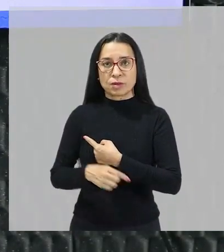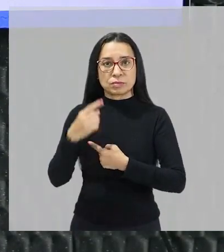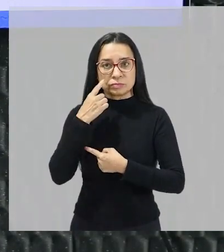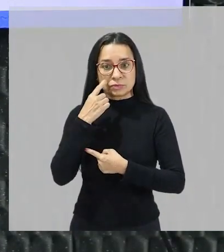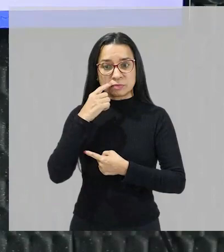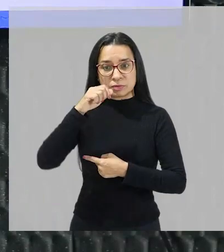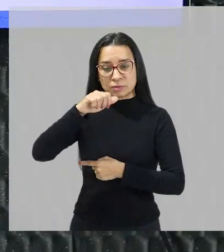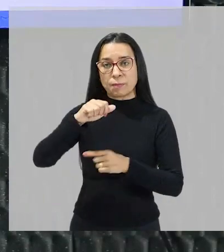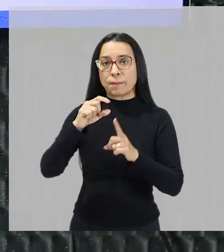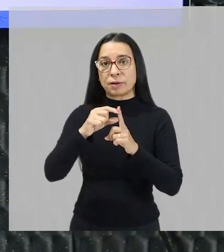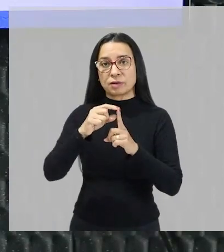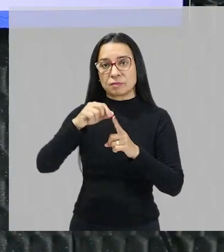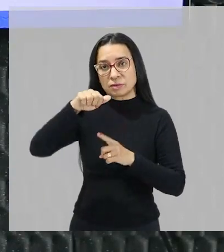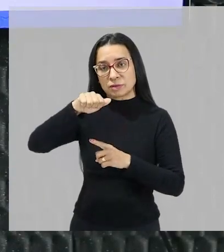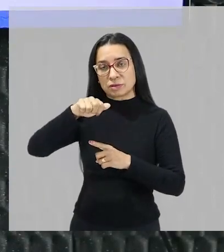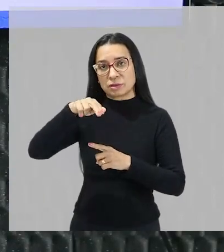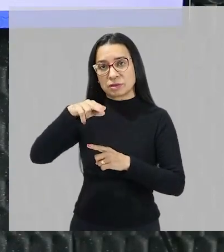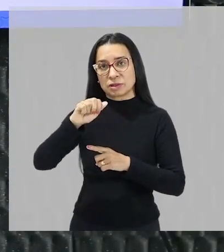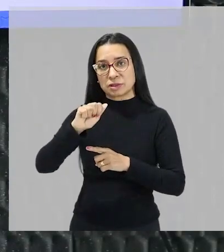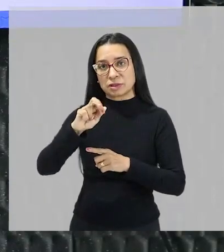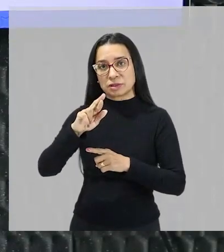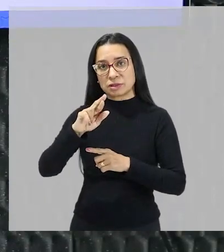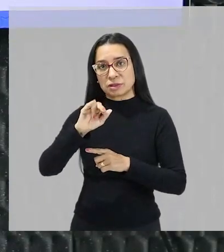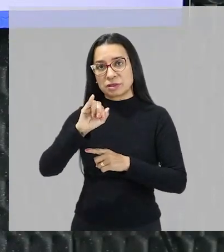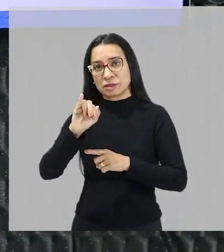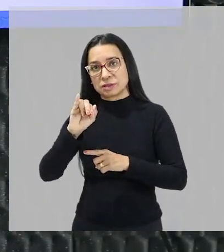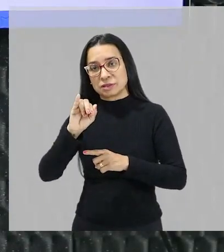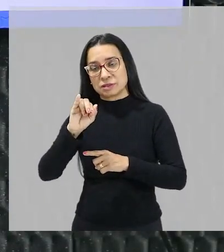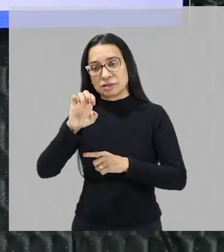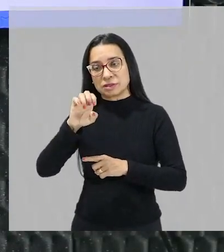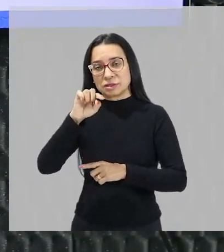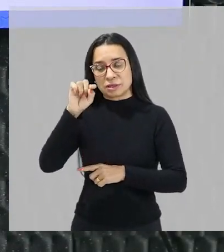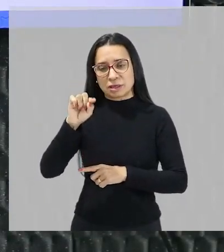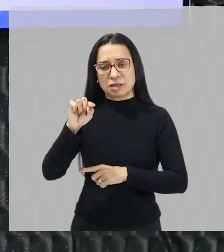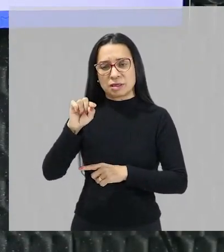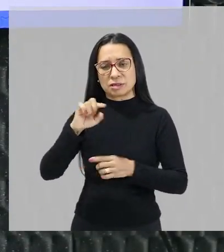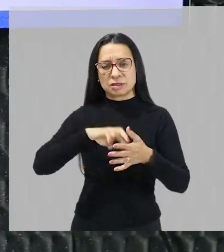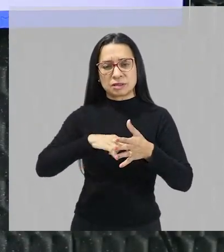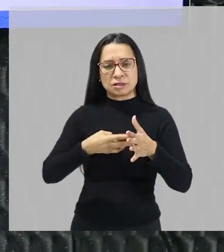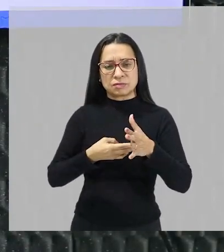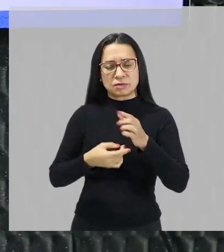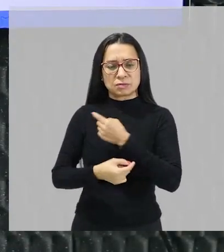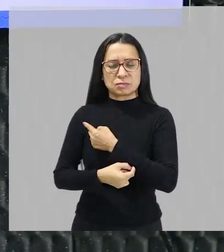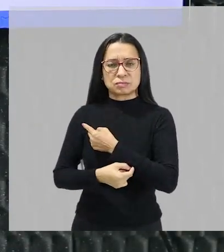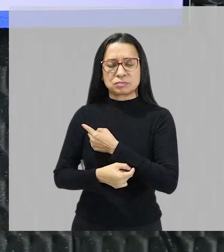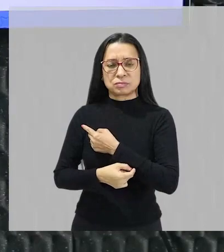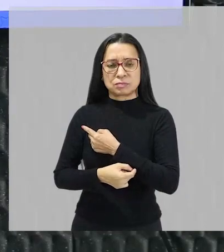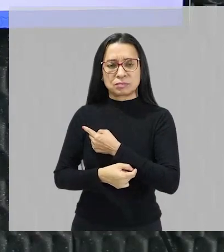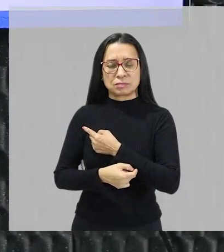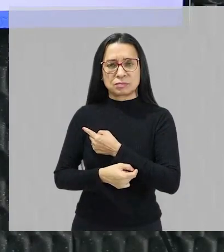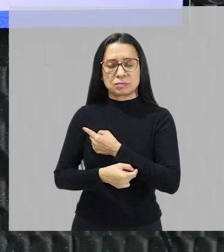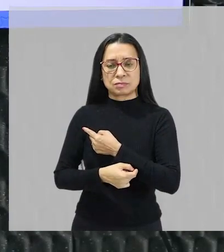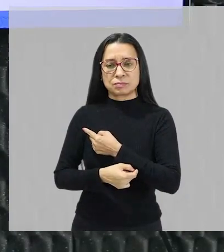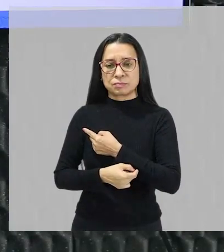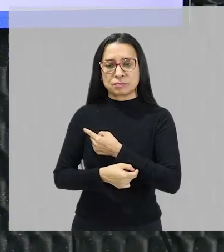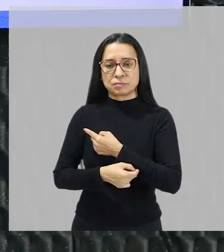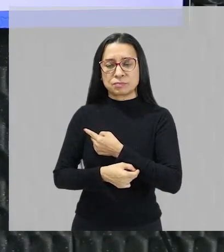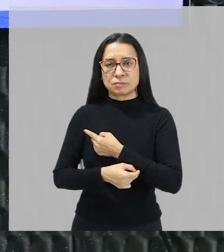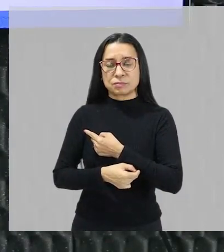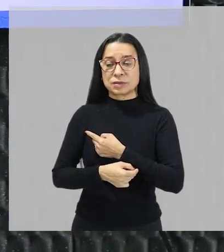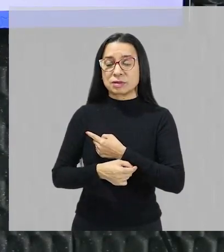isso aí, não é? Anarrié e festa junina? Anarrié vem de en amoureux, que significa em